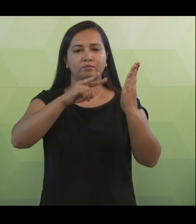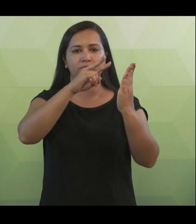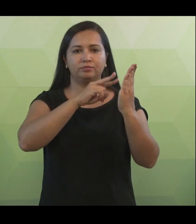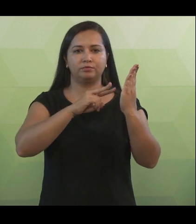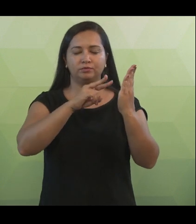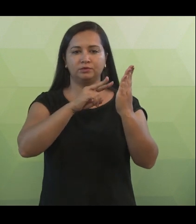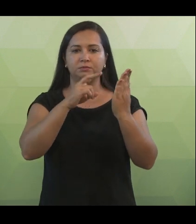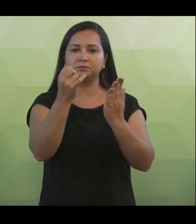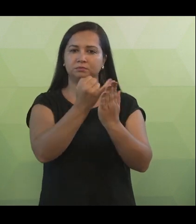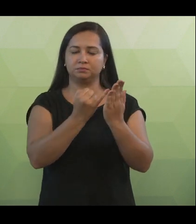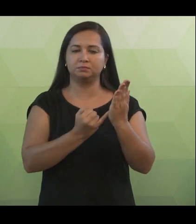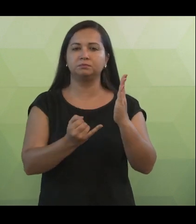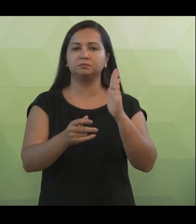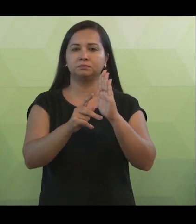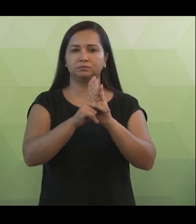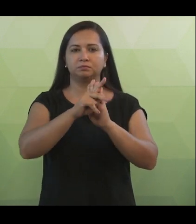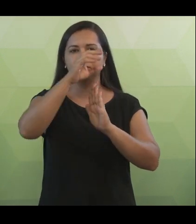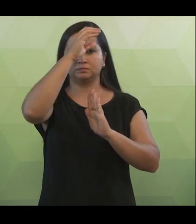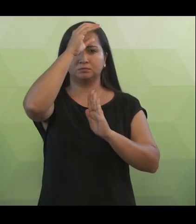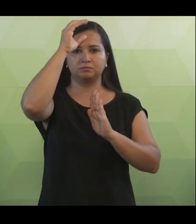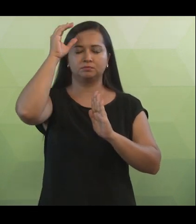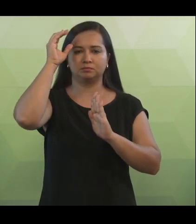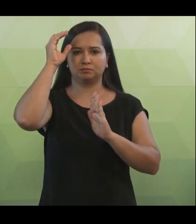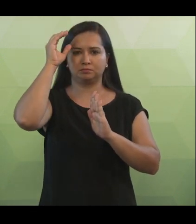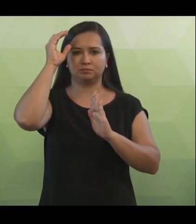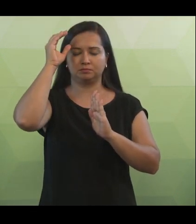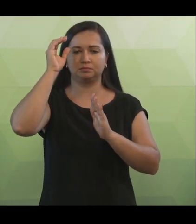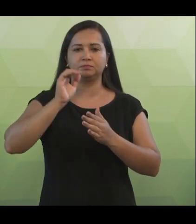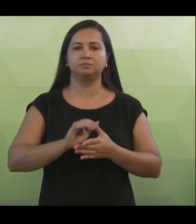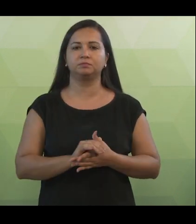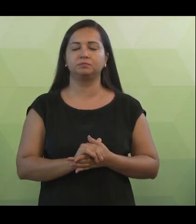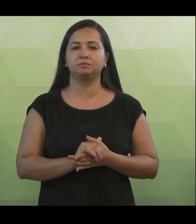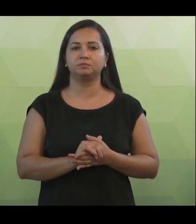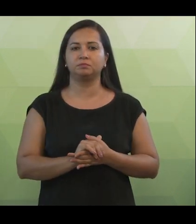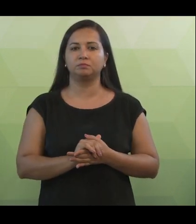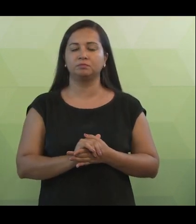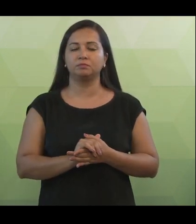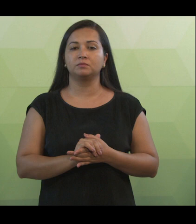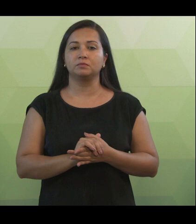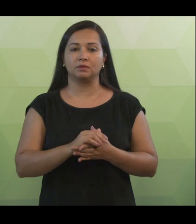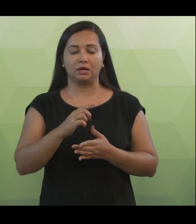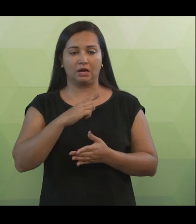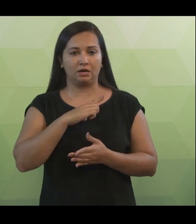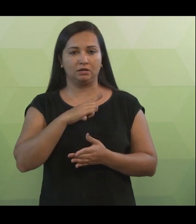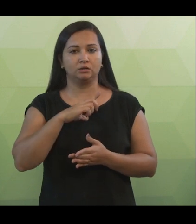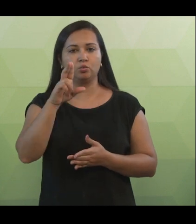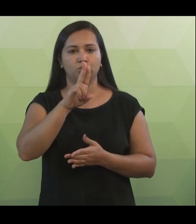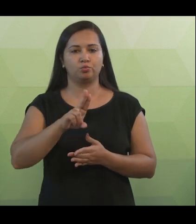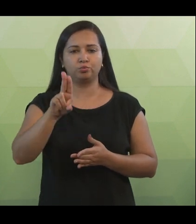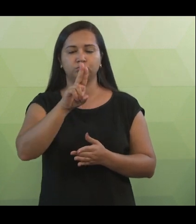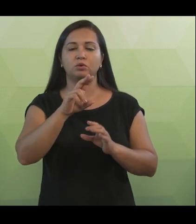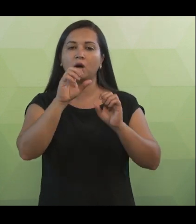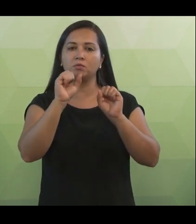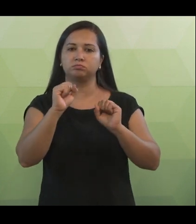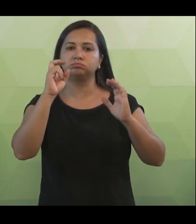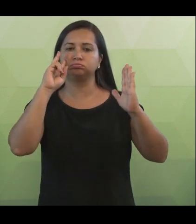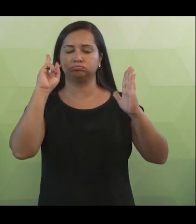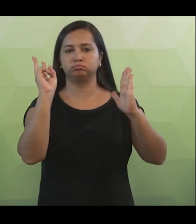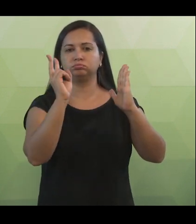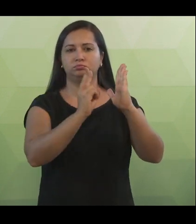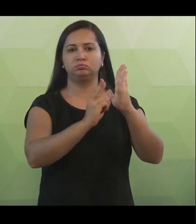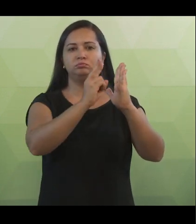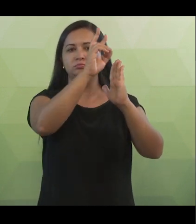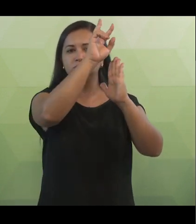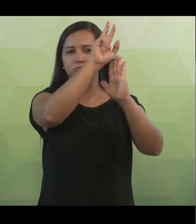cliente, também conhecida como View, na qual o usuário poderá ver todos os dados do cliente selecionado.